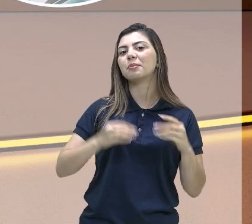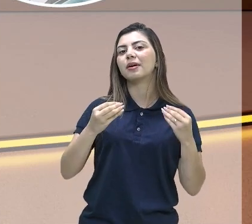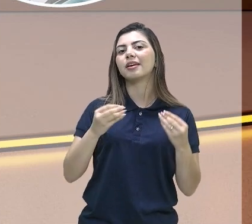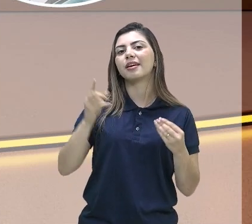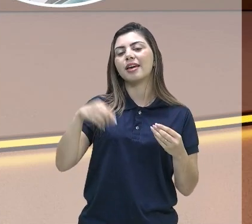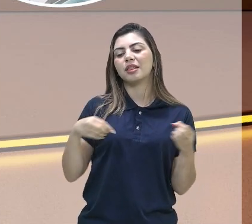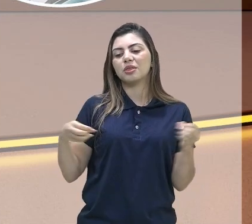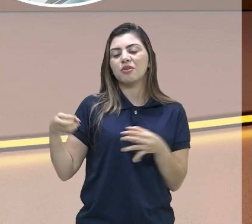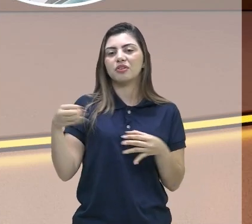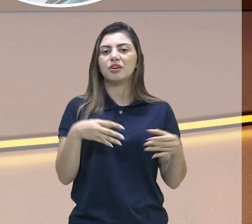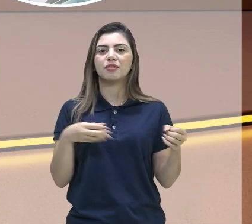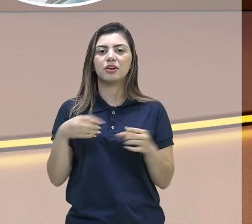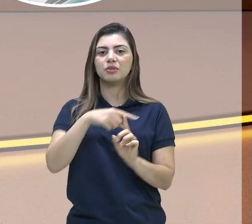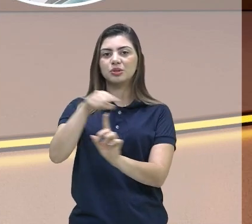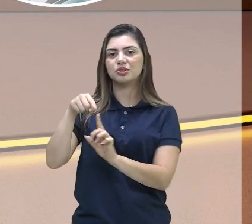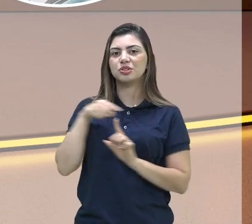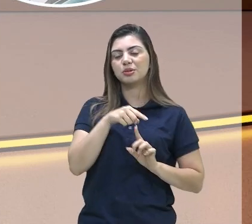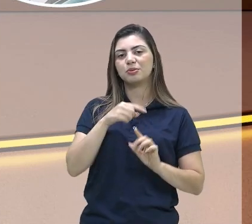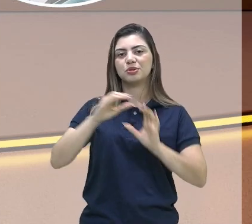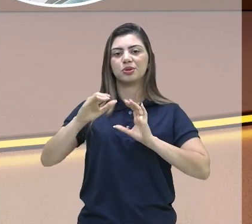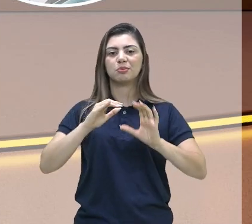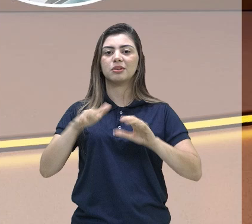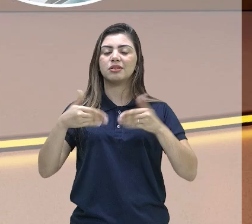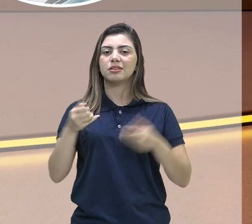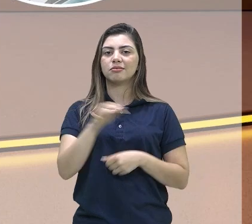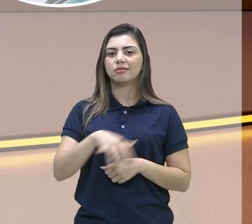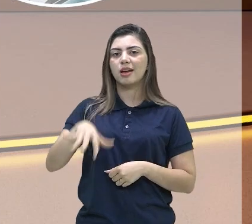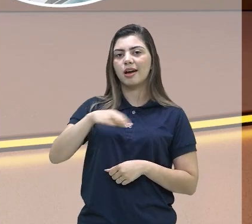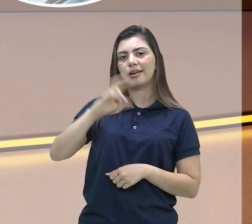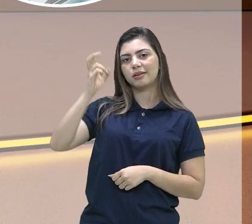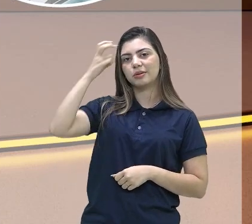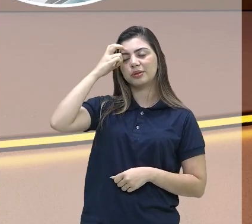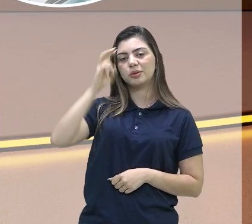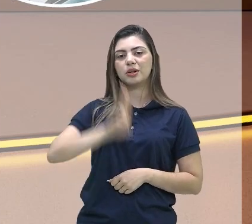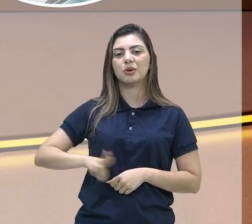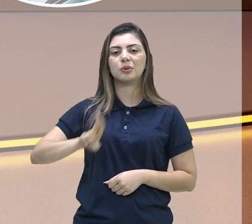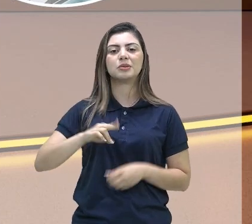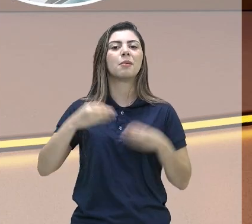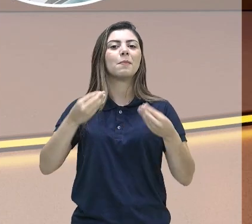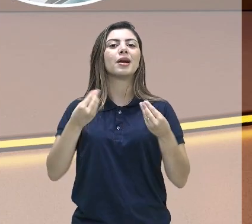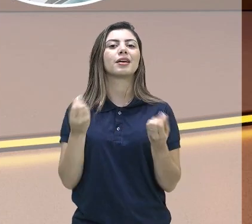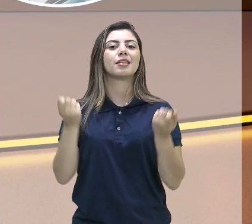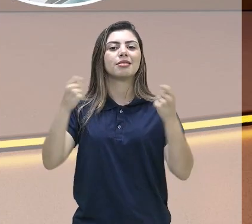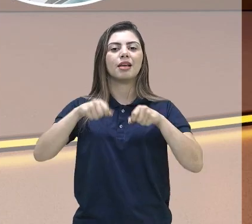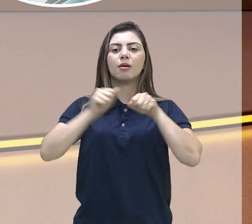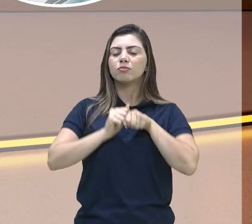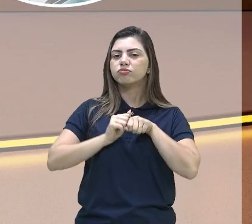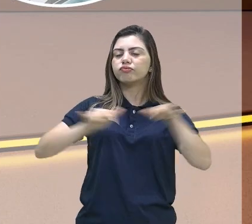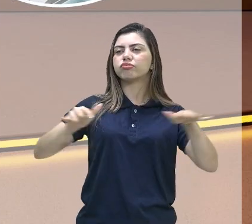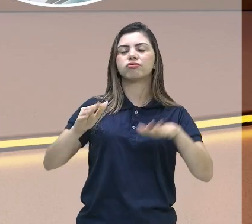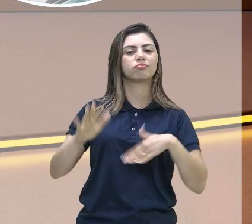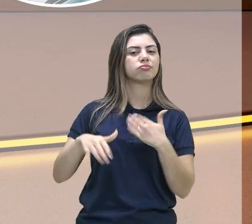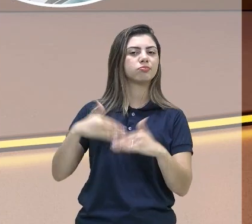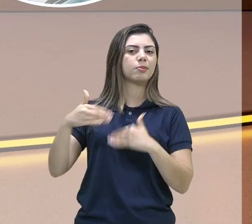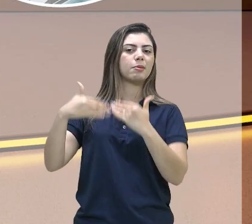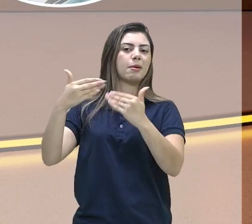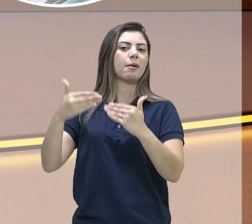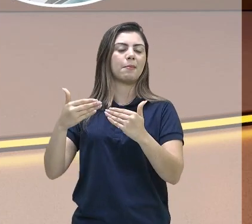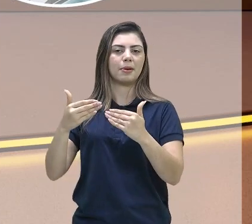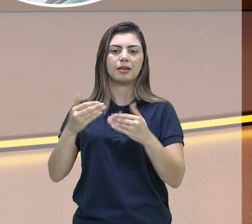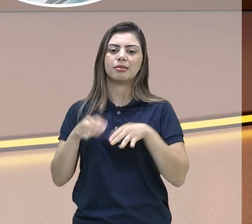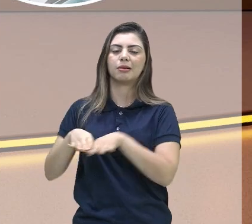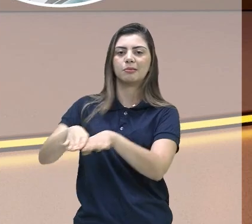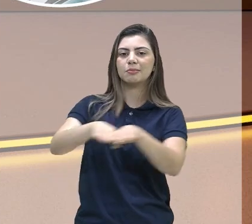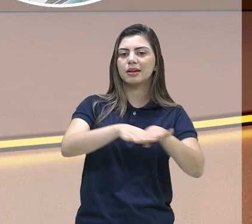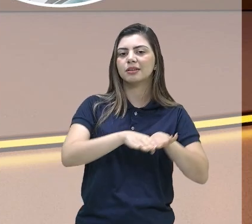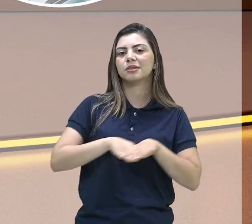de comunicação que a indústria cultural utiliza para se desenvolver,